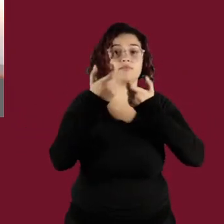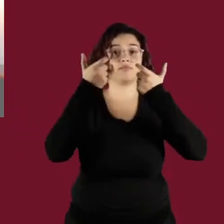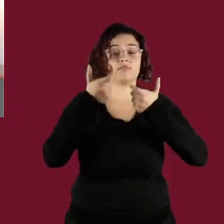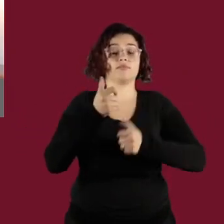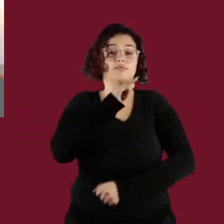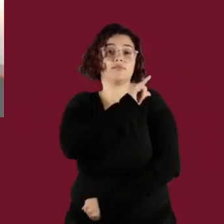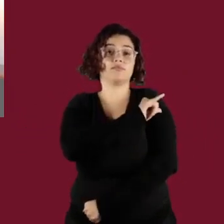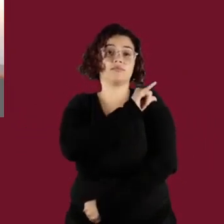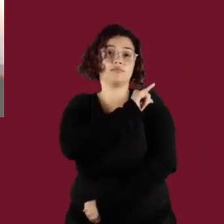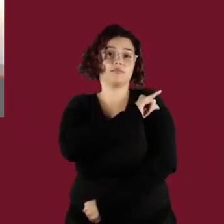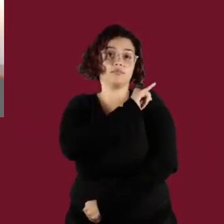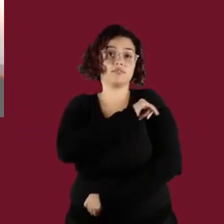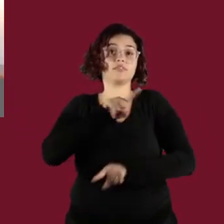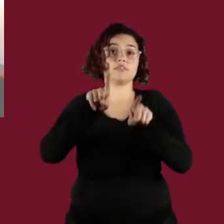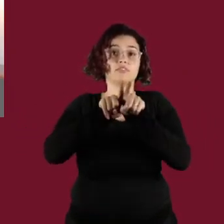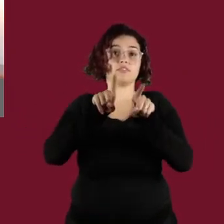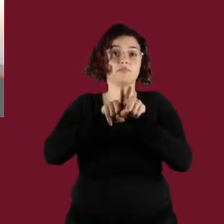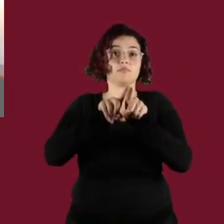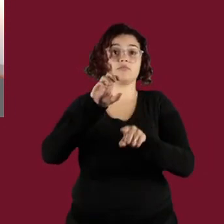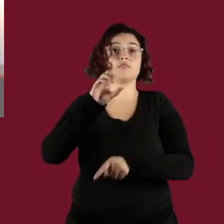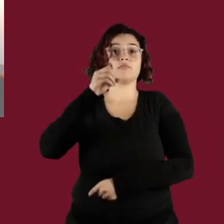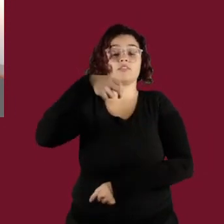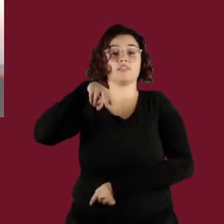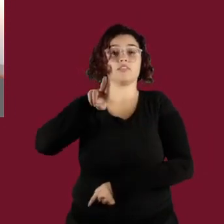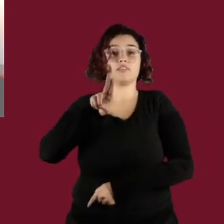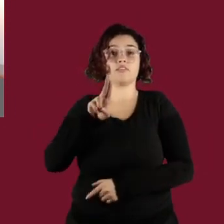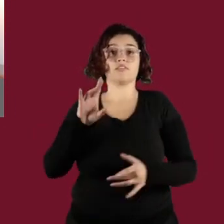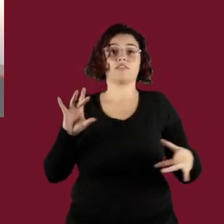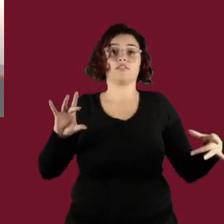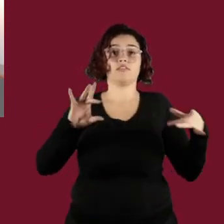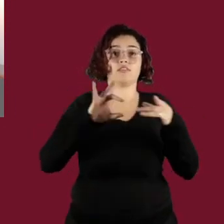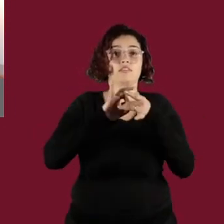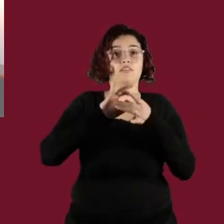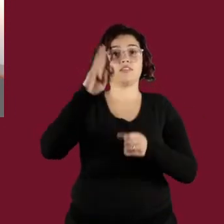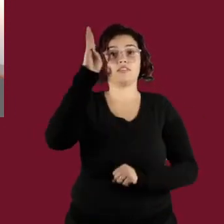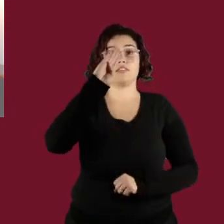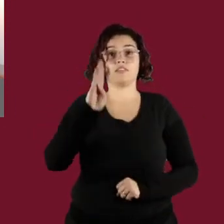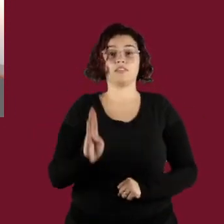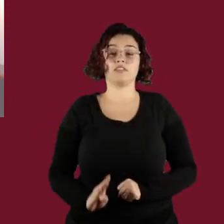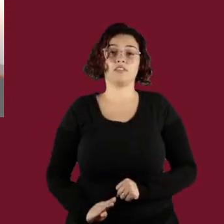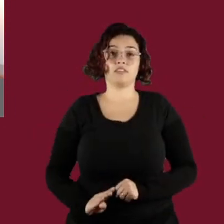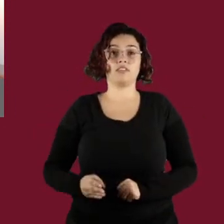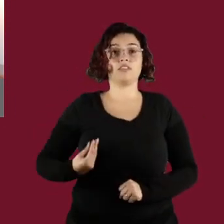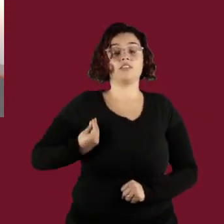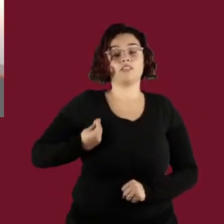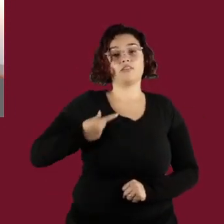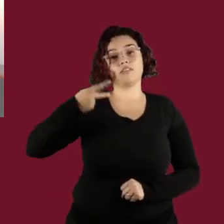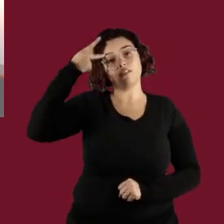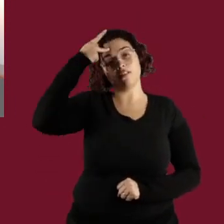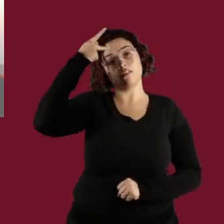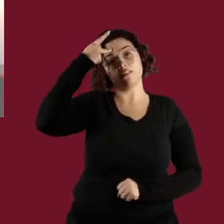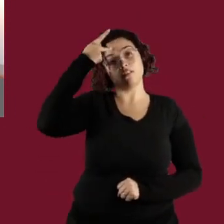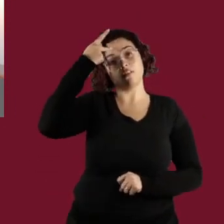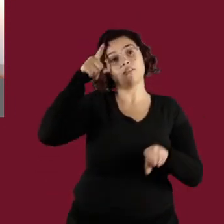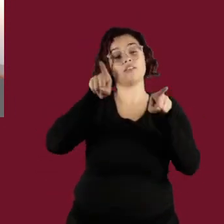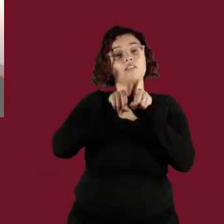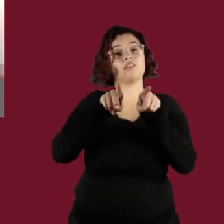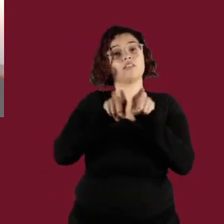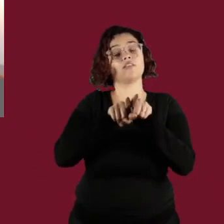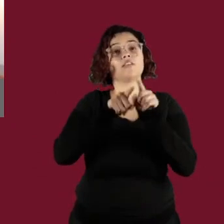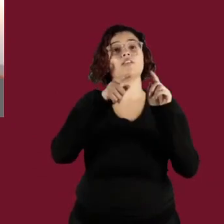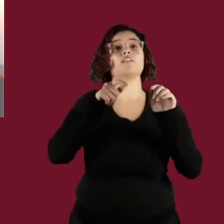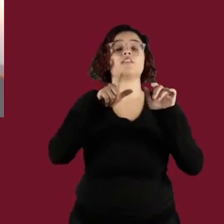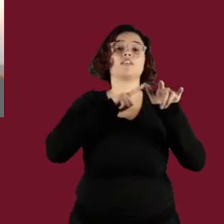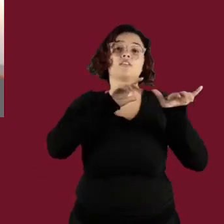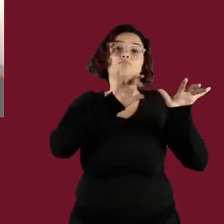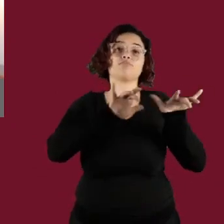UNIC Rio, que ajuda todo o trabalho da ONU Brasil, como vocês bem conhecem, aí em São Paulo, e também uma redação de